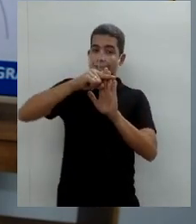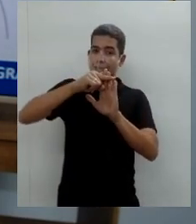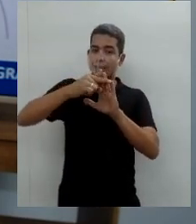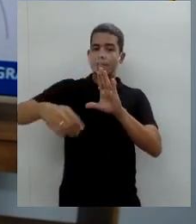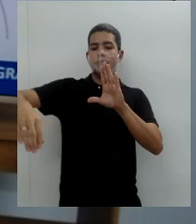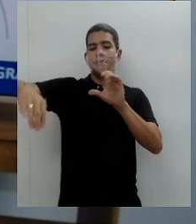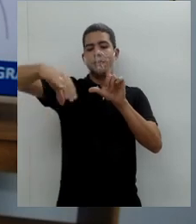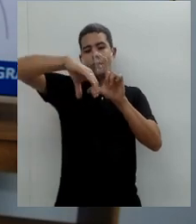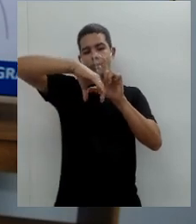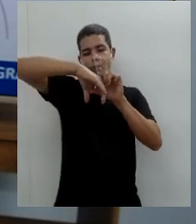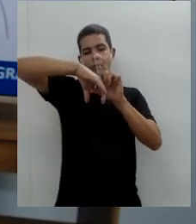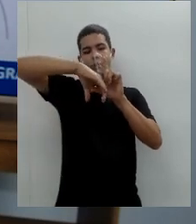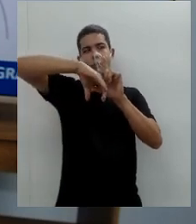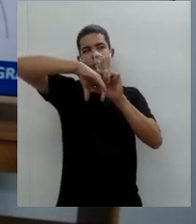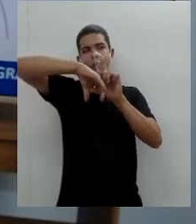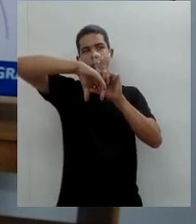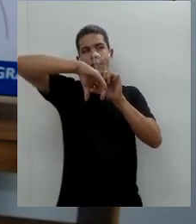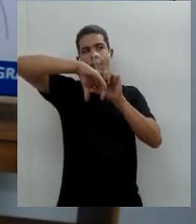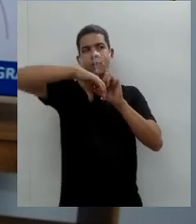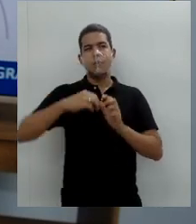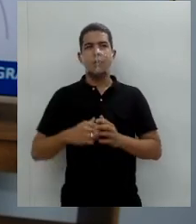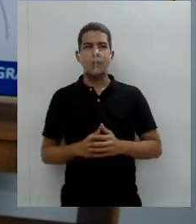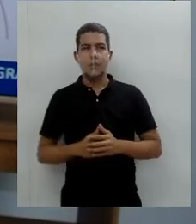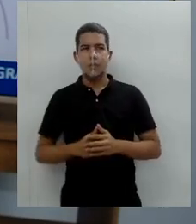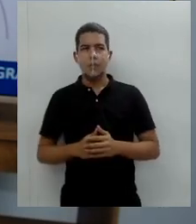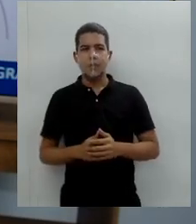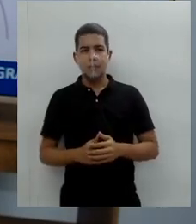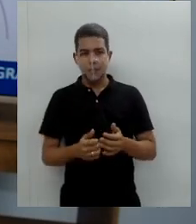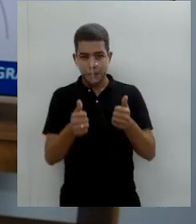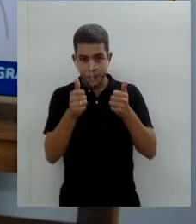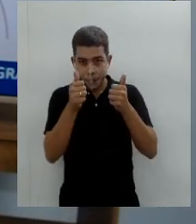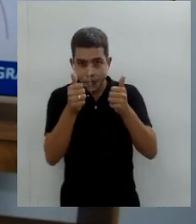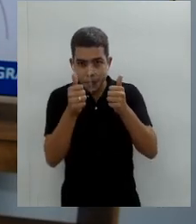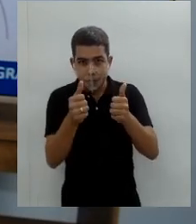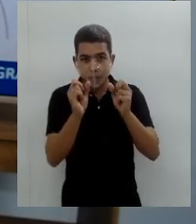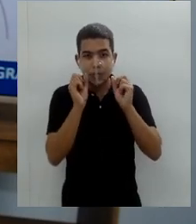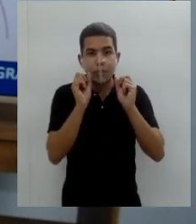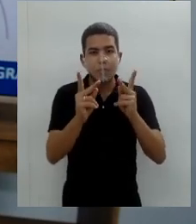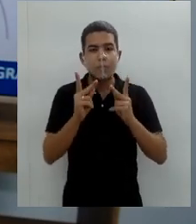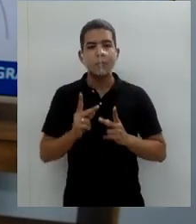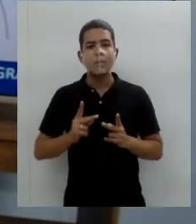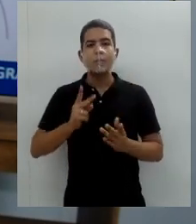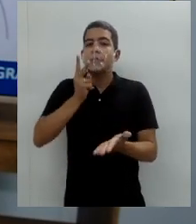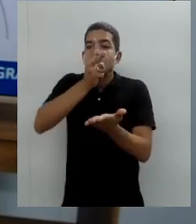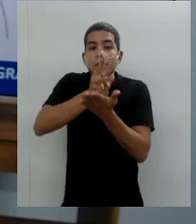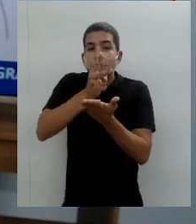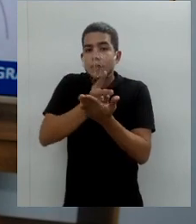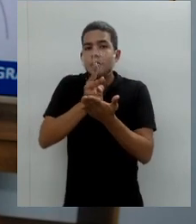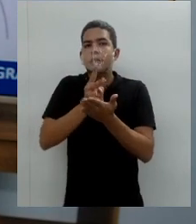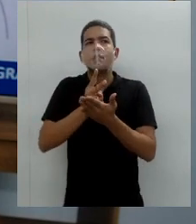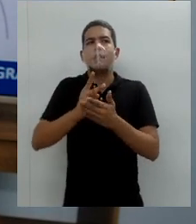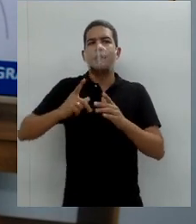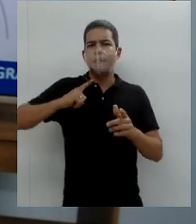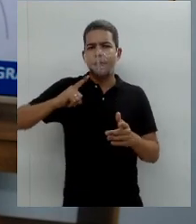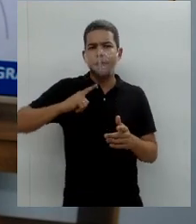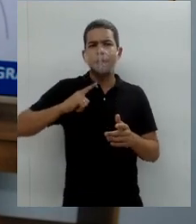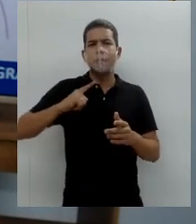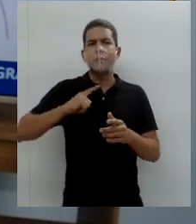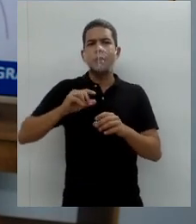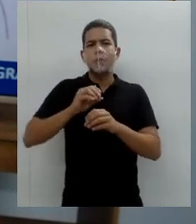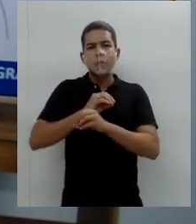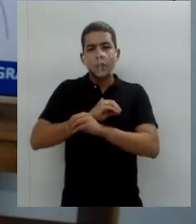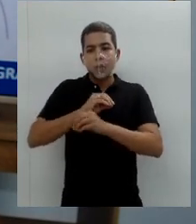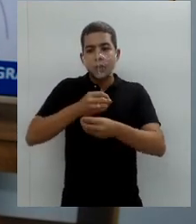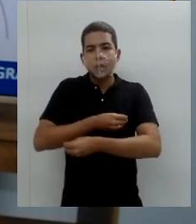A negativo, parábola com a concavidade voltada para baixo, beleza? Então, toda vez que a gente estiver fazendo lançamento de